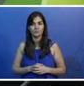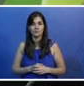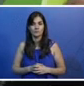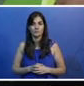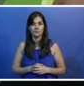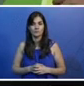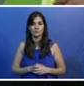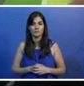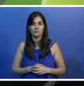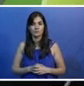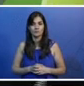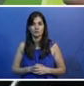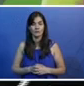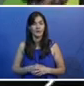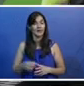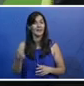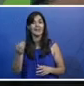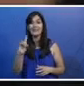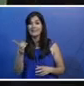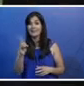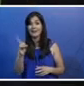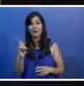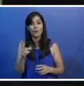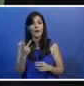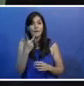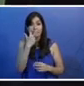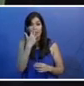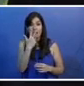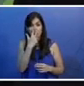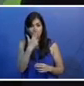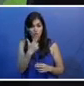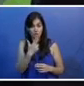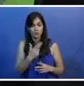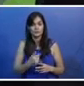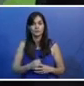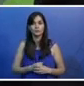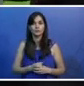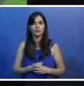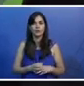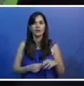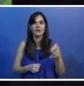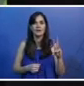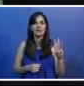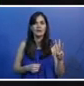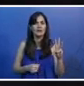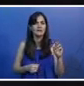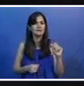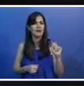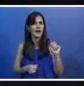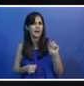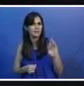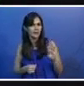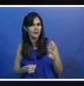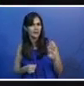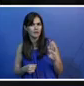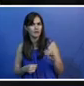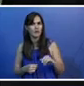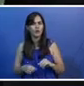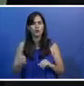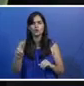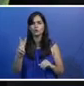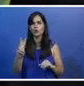Exemplos que não são termos semelhantes. 3ab e 2ax. Por quê? Eu tenho